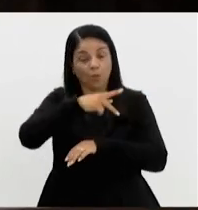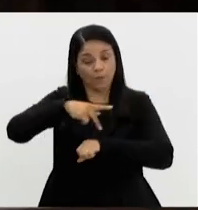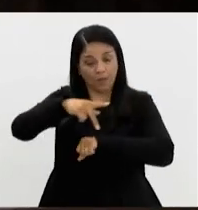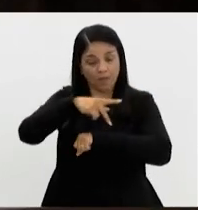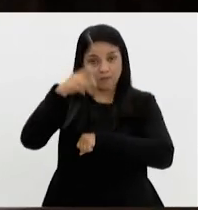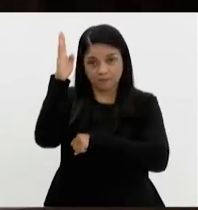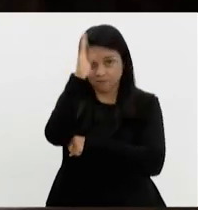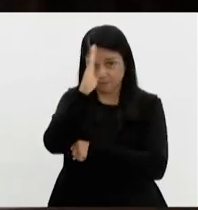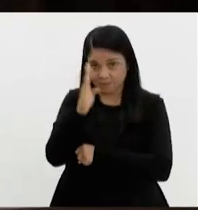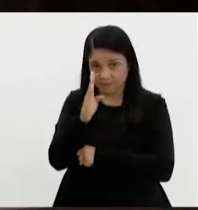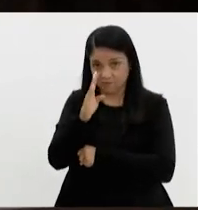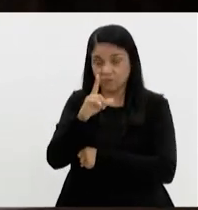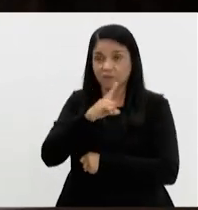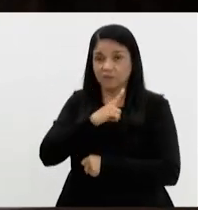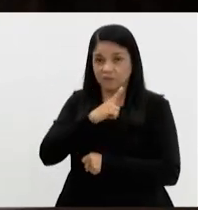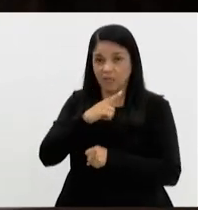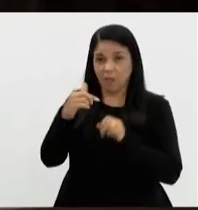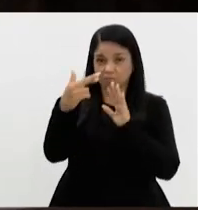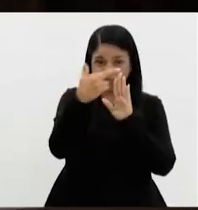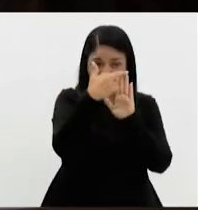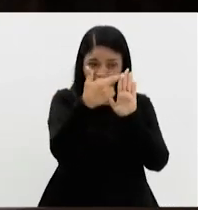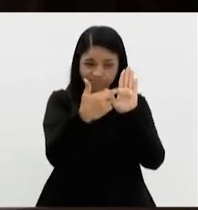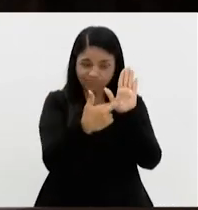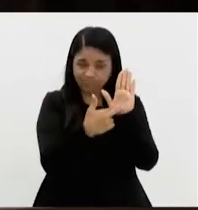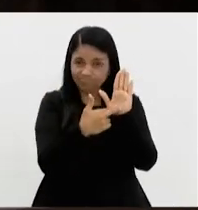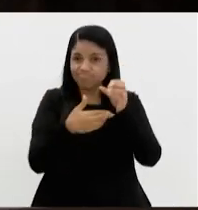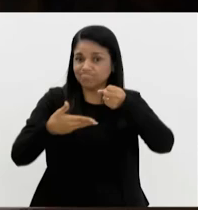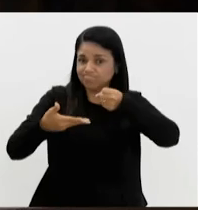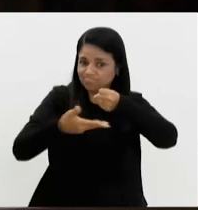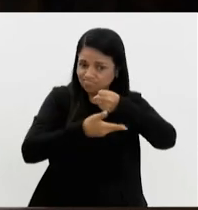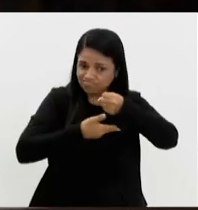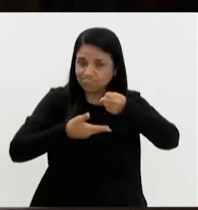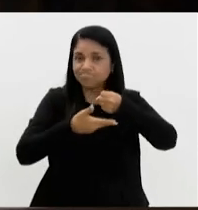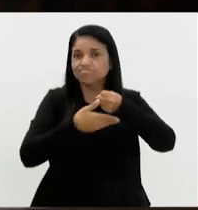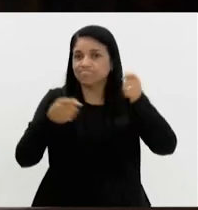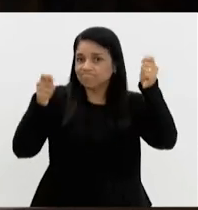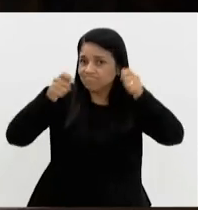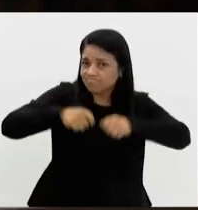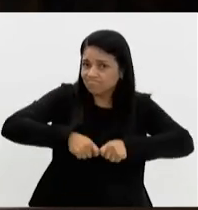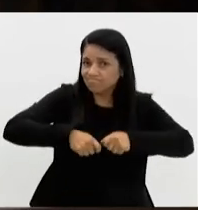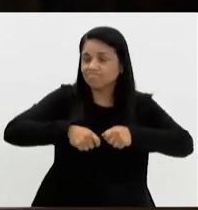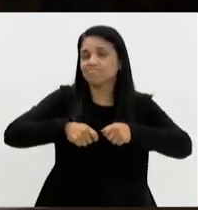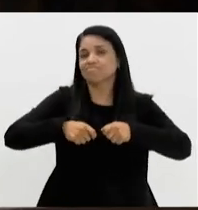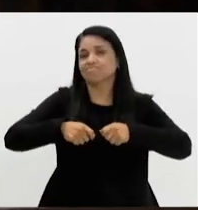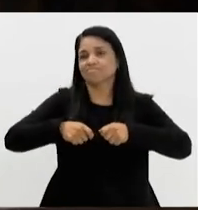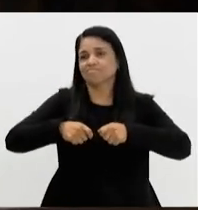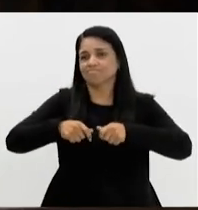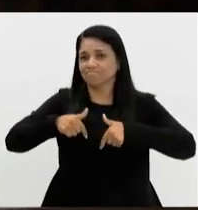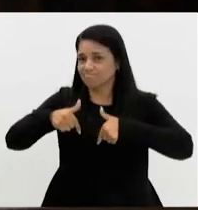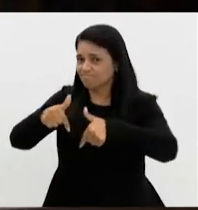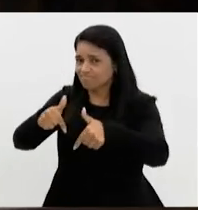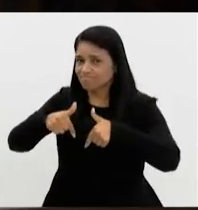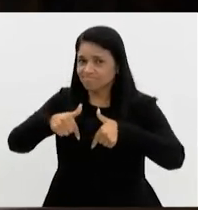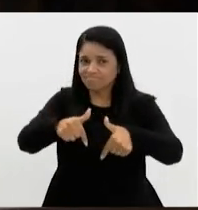tem do normativo um arcabouço capaz de conferir o máximo efetividade possível no combate